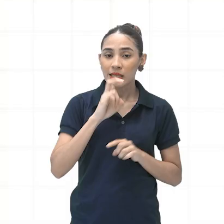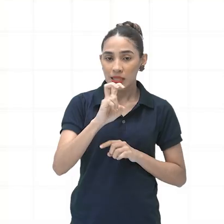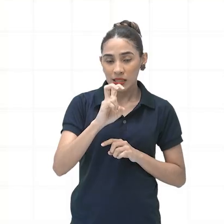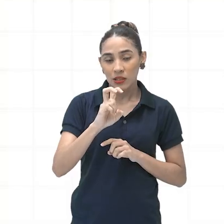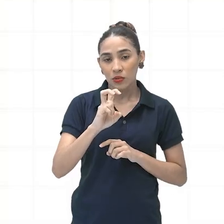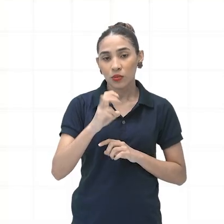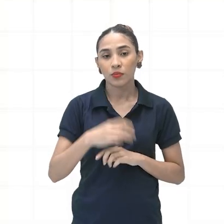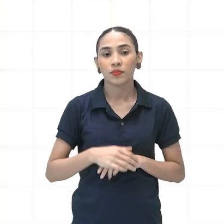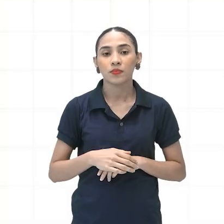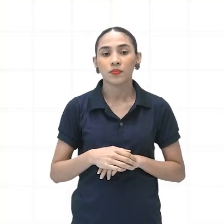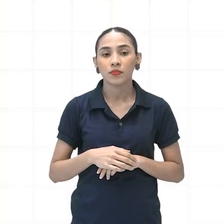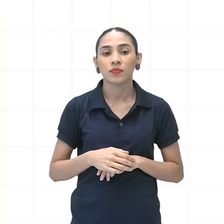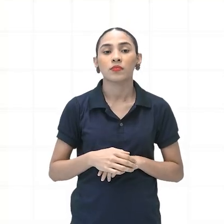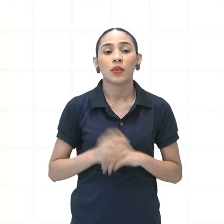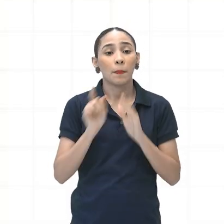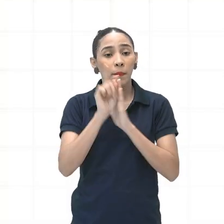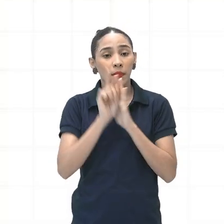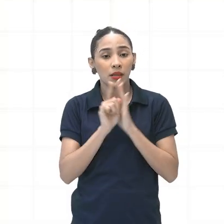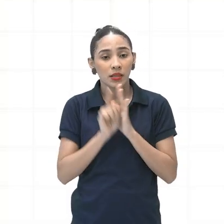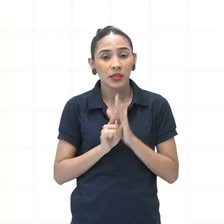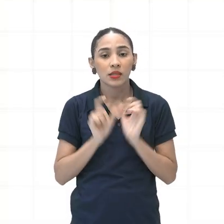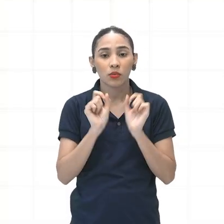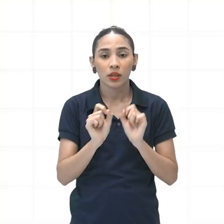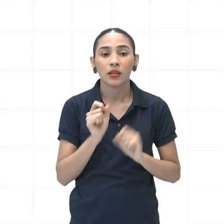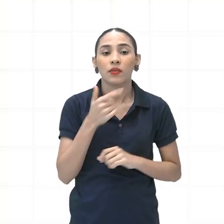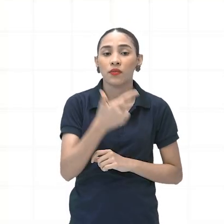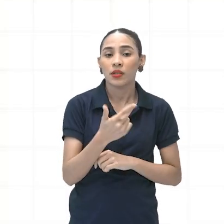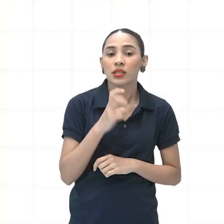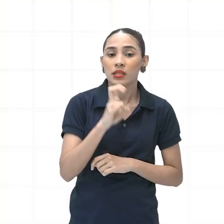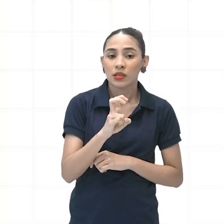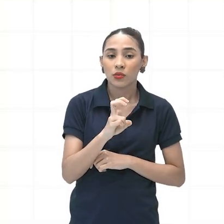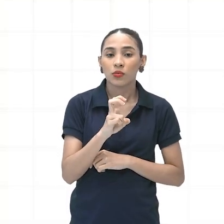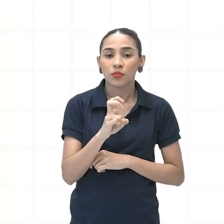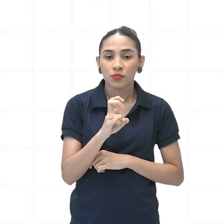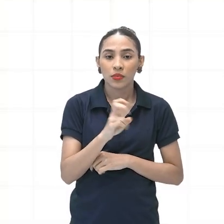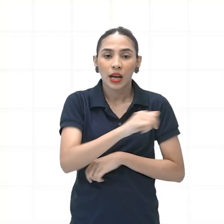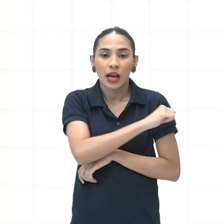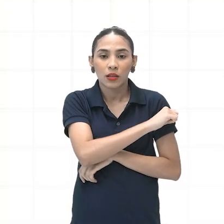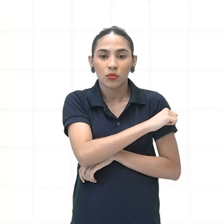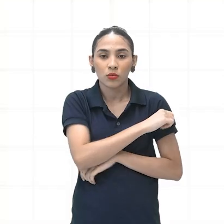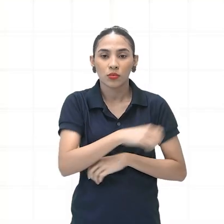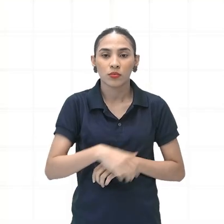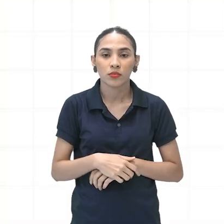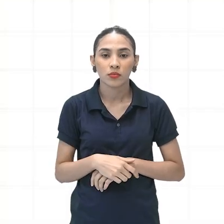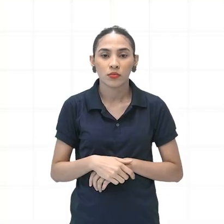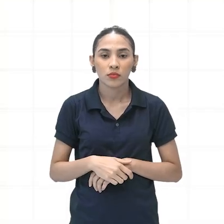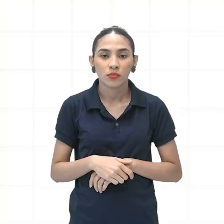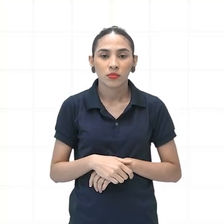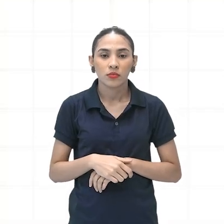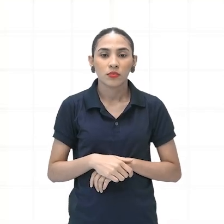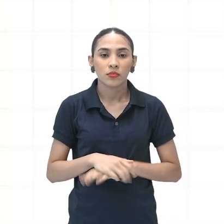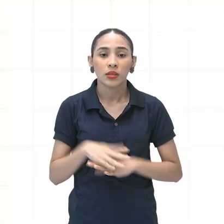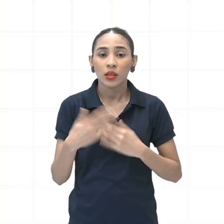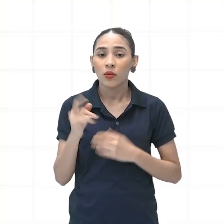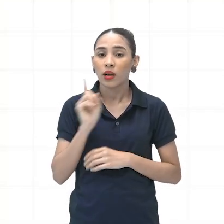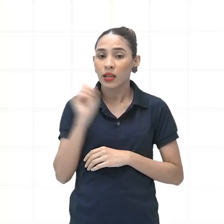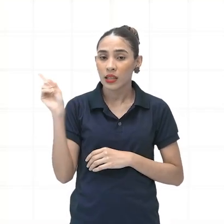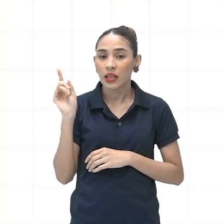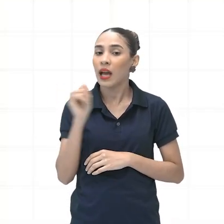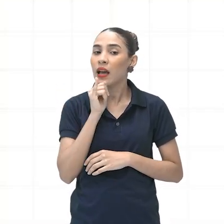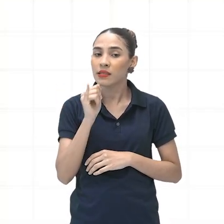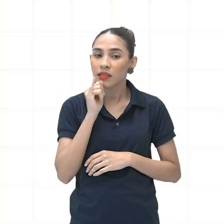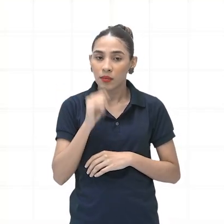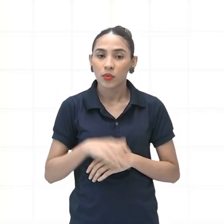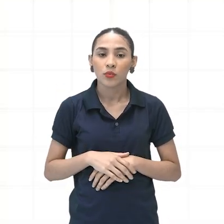ou seja, aqui a pesquisa foi feita com 25 alunos. Tudo bem? Então, aqui é um exemplo de